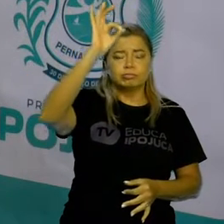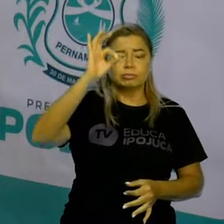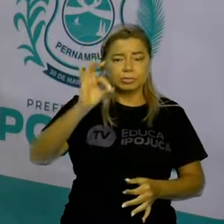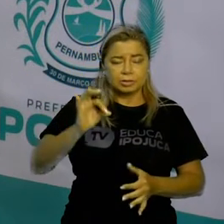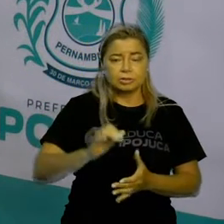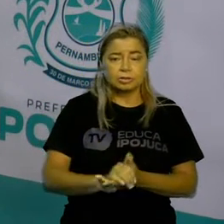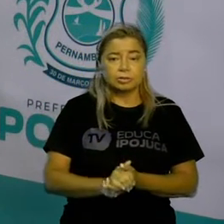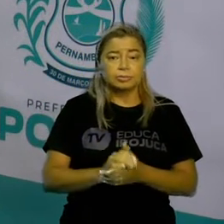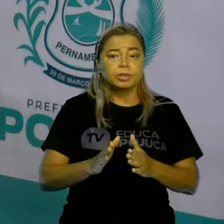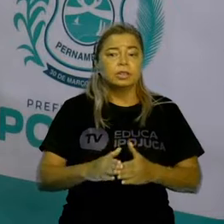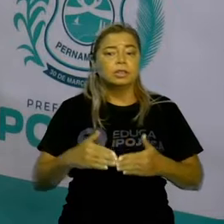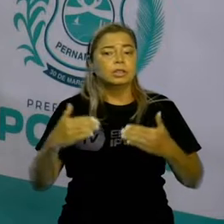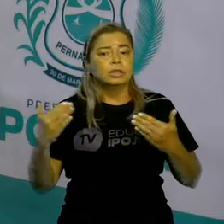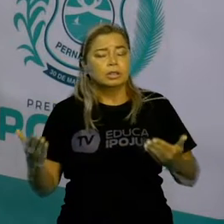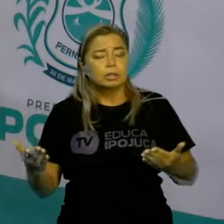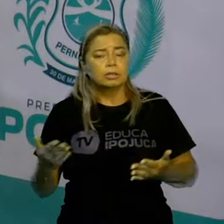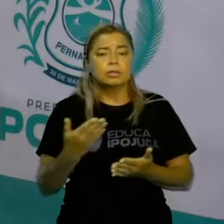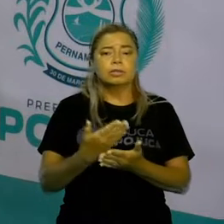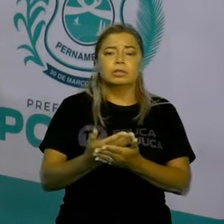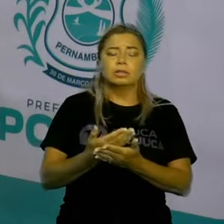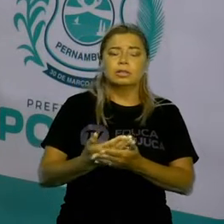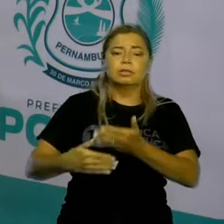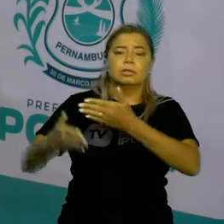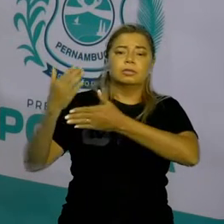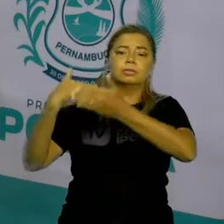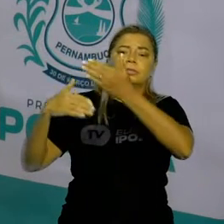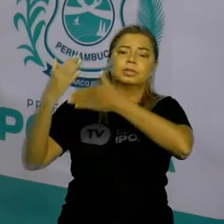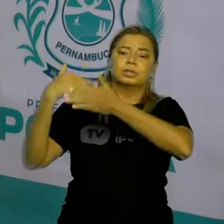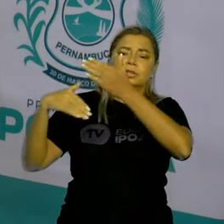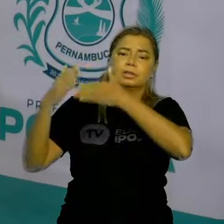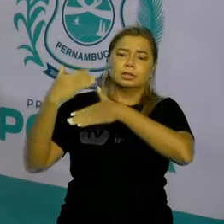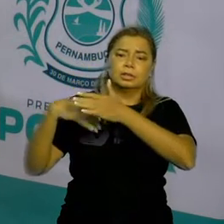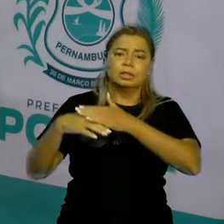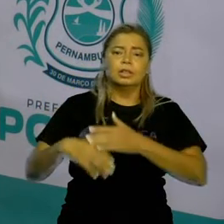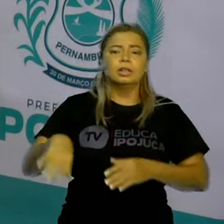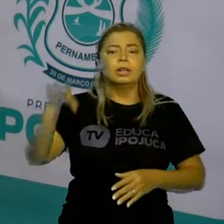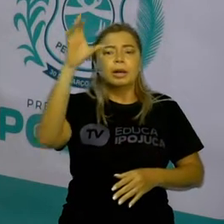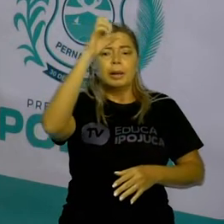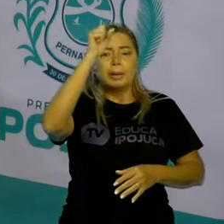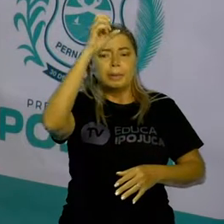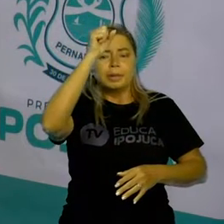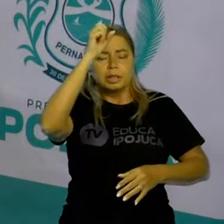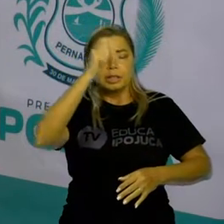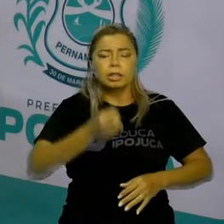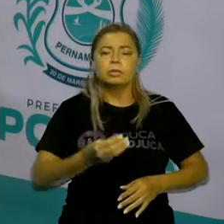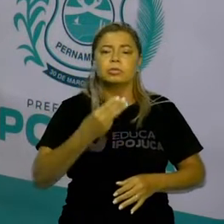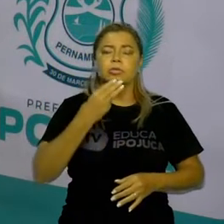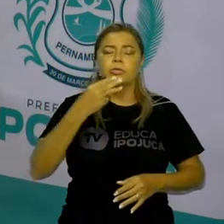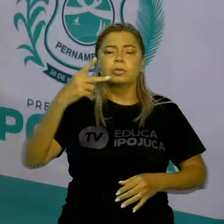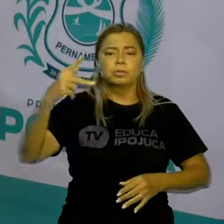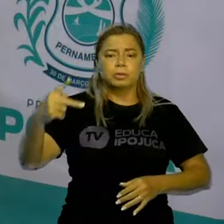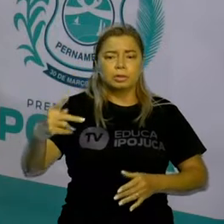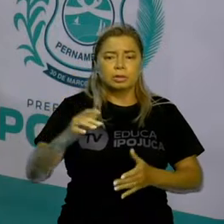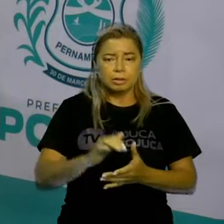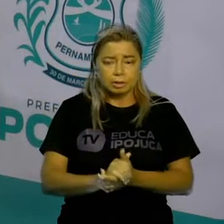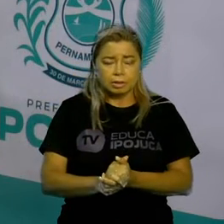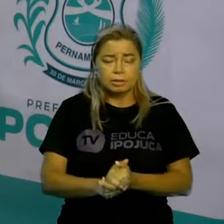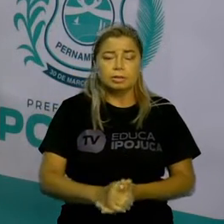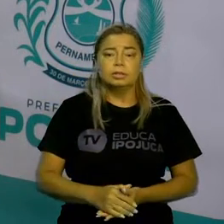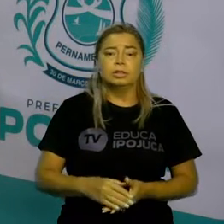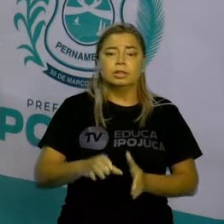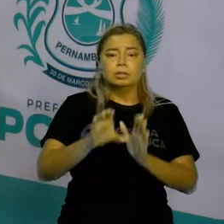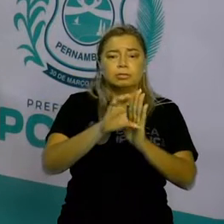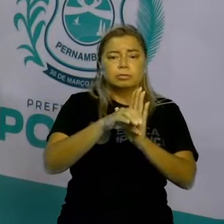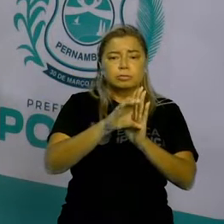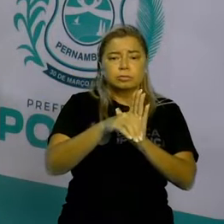aula nós compreendemos o conceito de espaço amostral e também exploramos o conceito de probabilidade. Hoje nós vamos